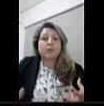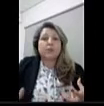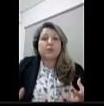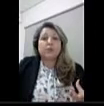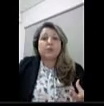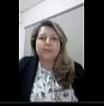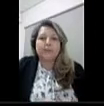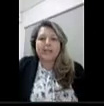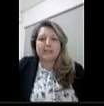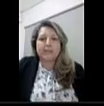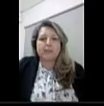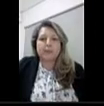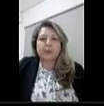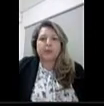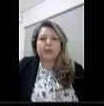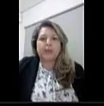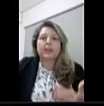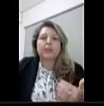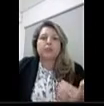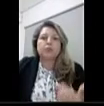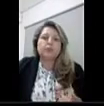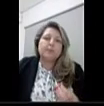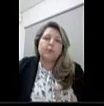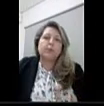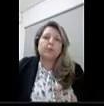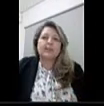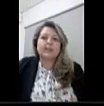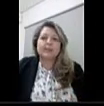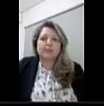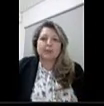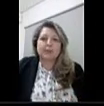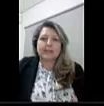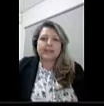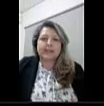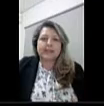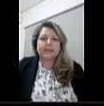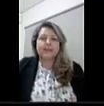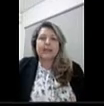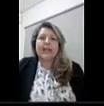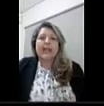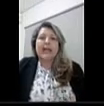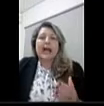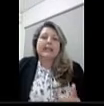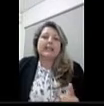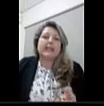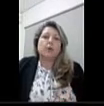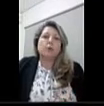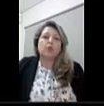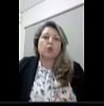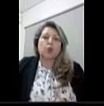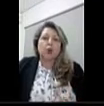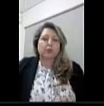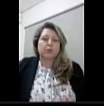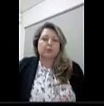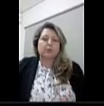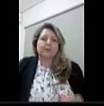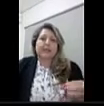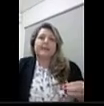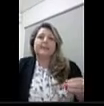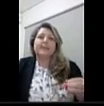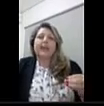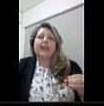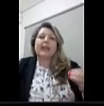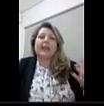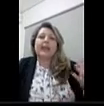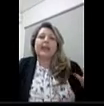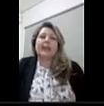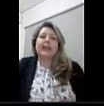isso tudo é bastante importante e ajuda muito essa criança com dislexia. Aqui tem alguns jogos, tá?